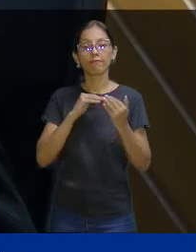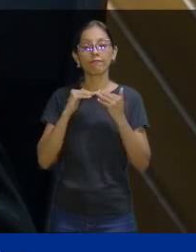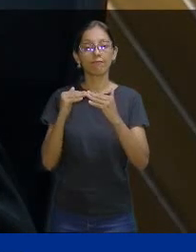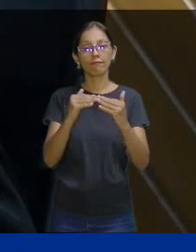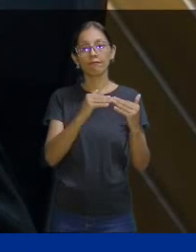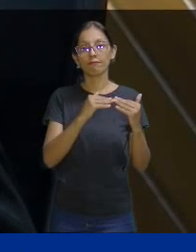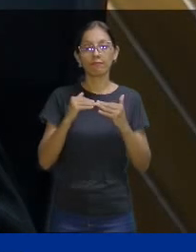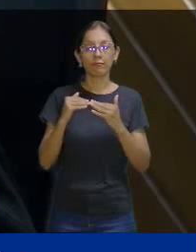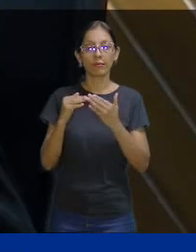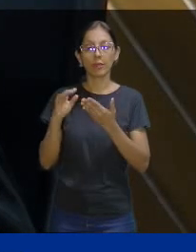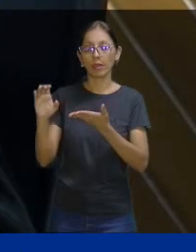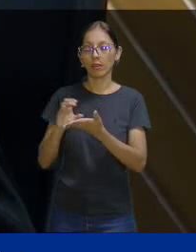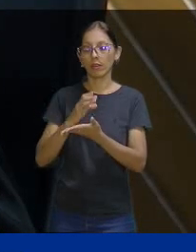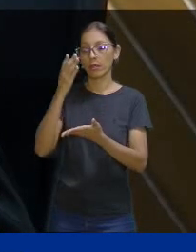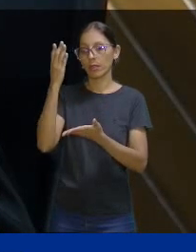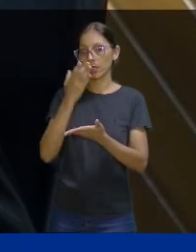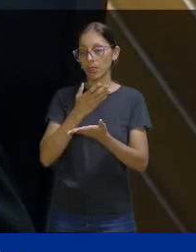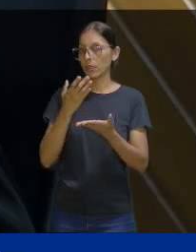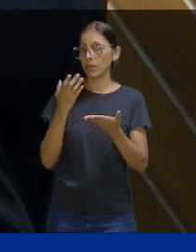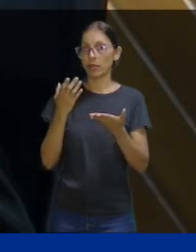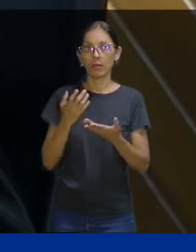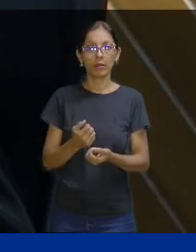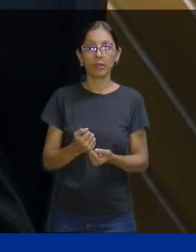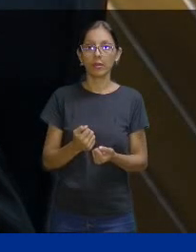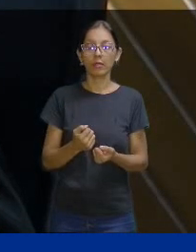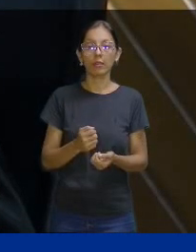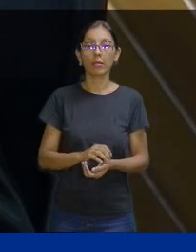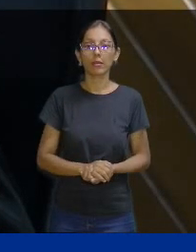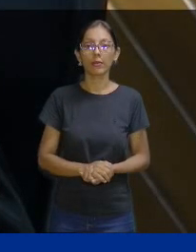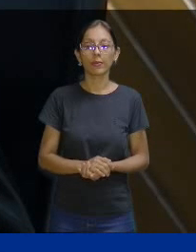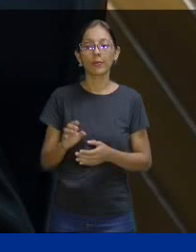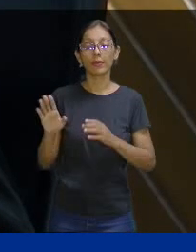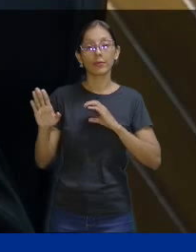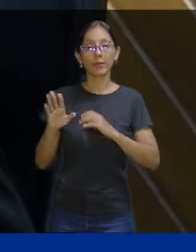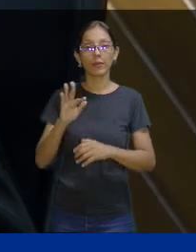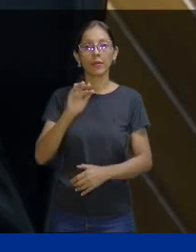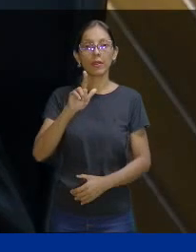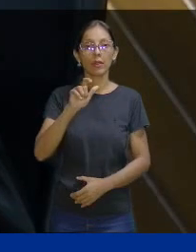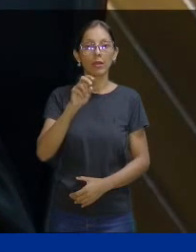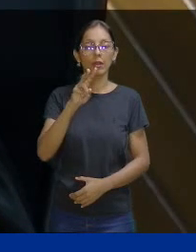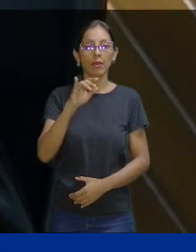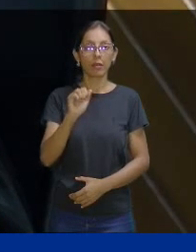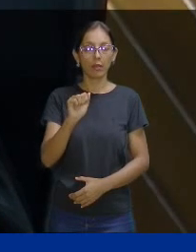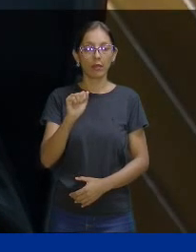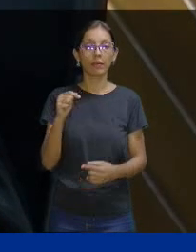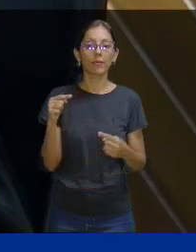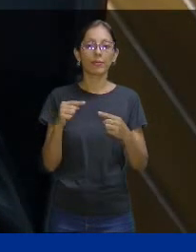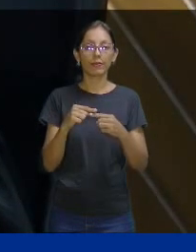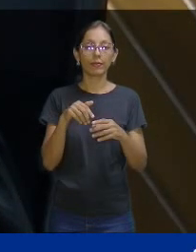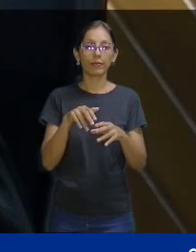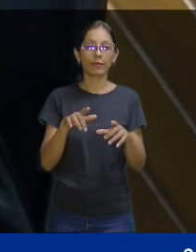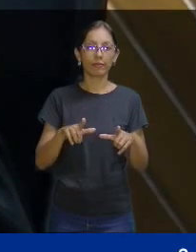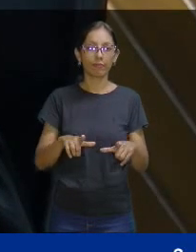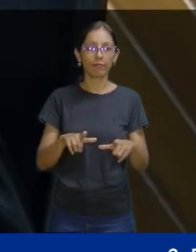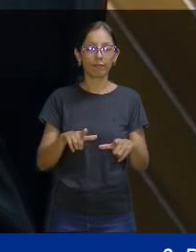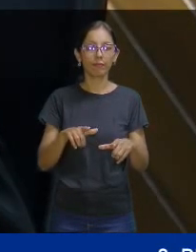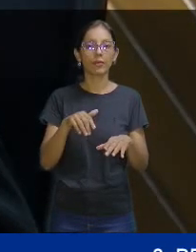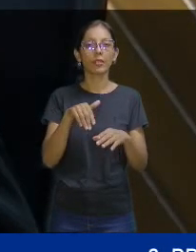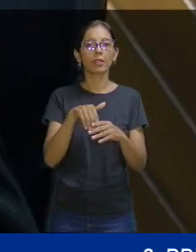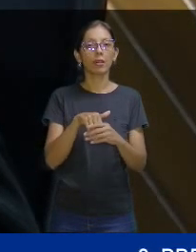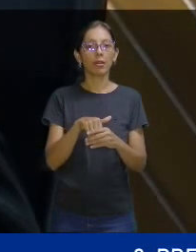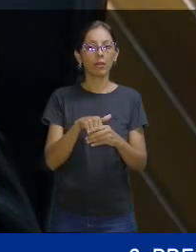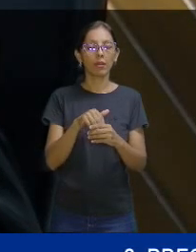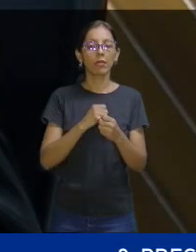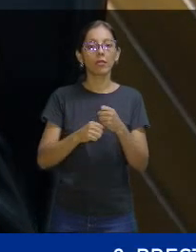desaprovou a prestação de contas de Flávia Cristina Barros Maia referente às eleições de 2022, nos termos do